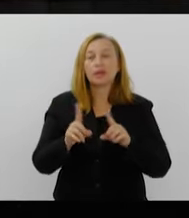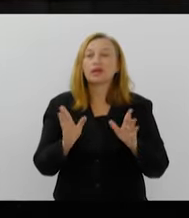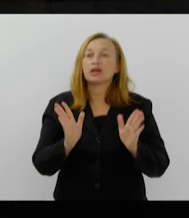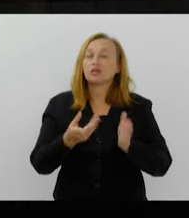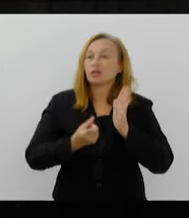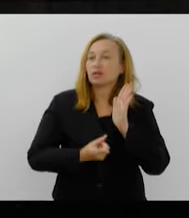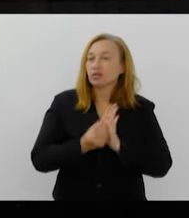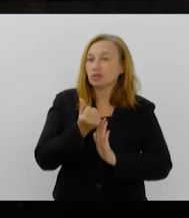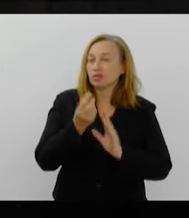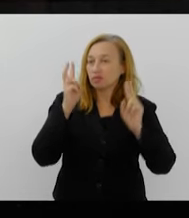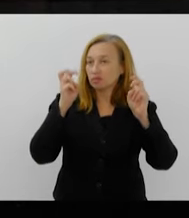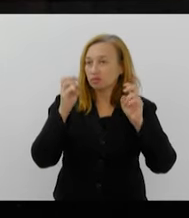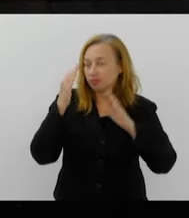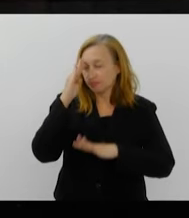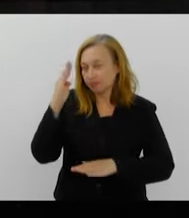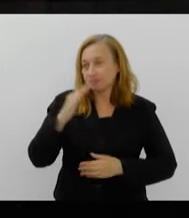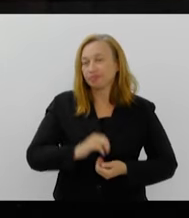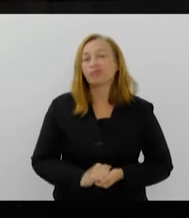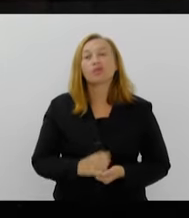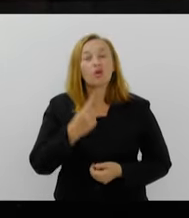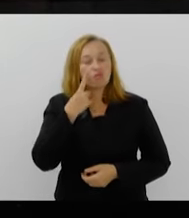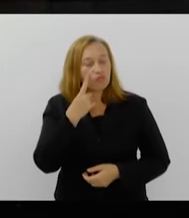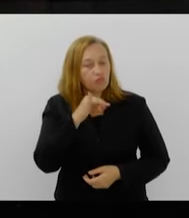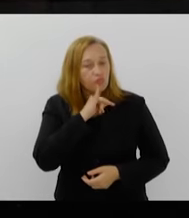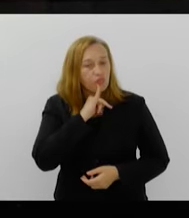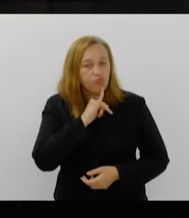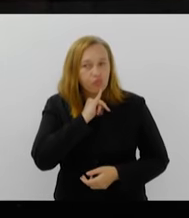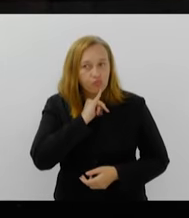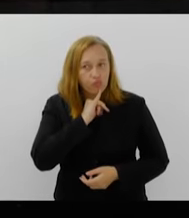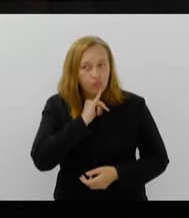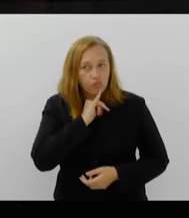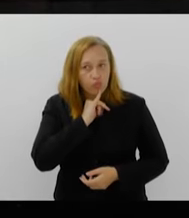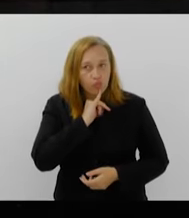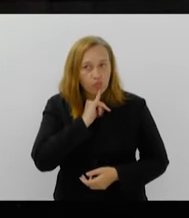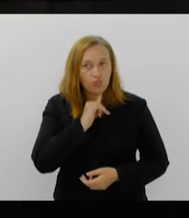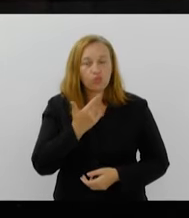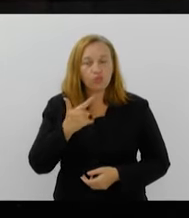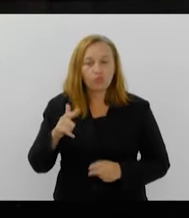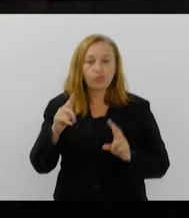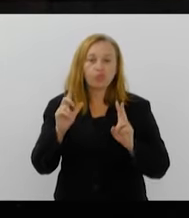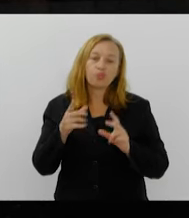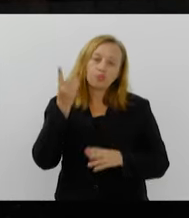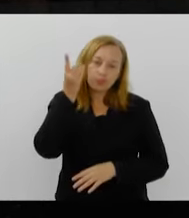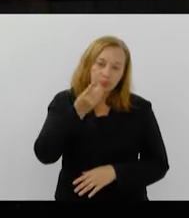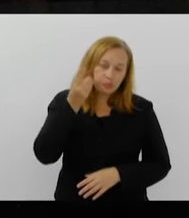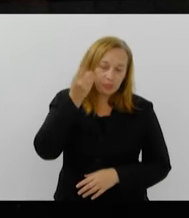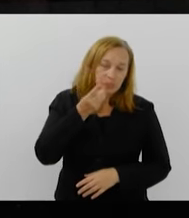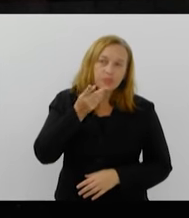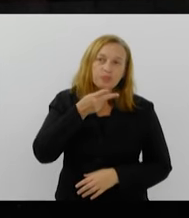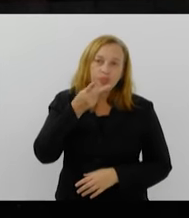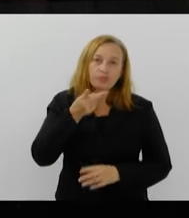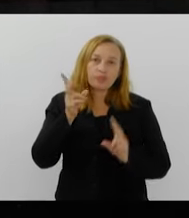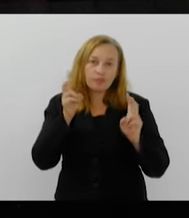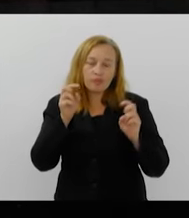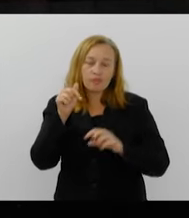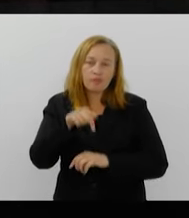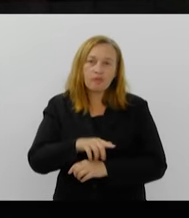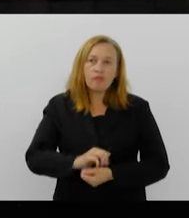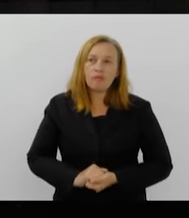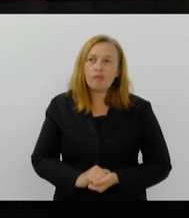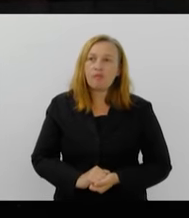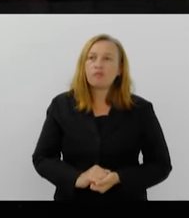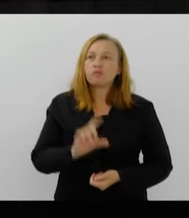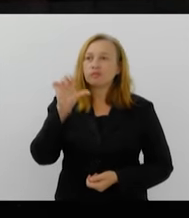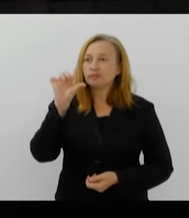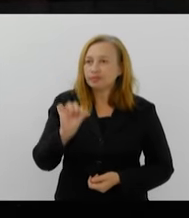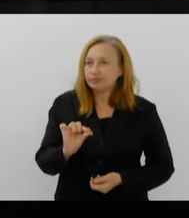orçamentária, eu vejo com tristeza, outras deputadas e deputados falaram disso aqui, a